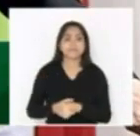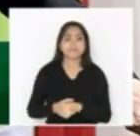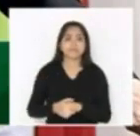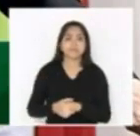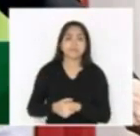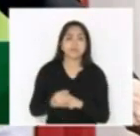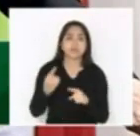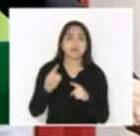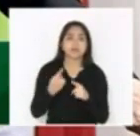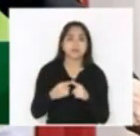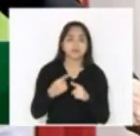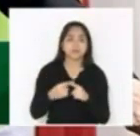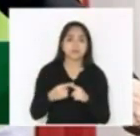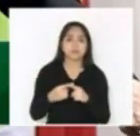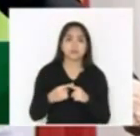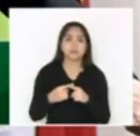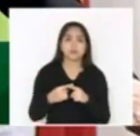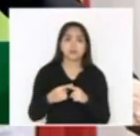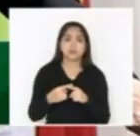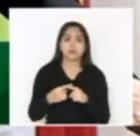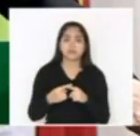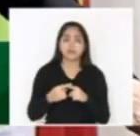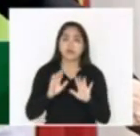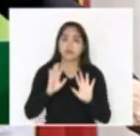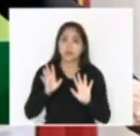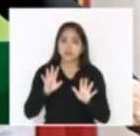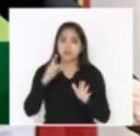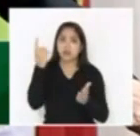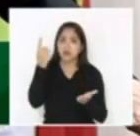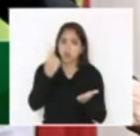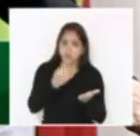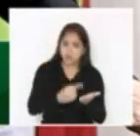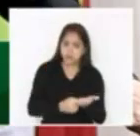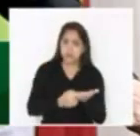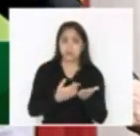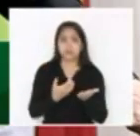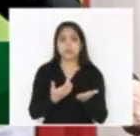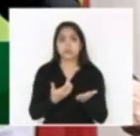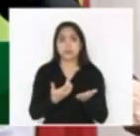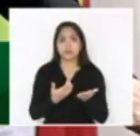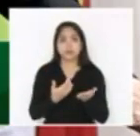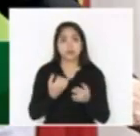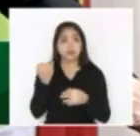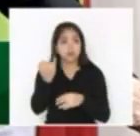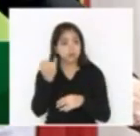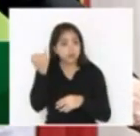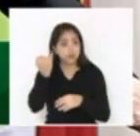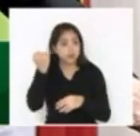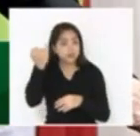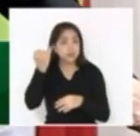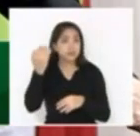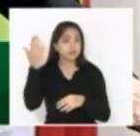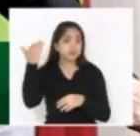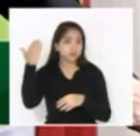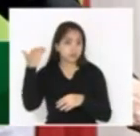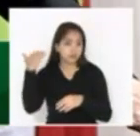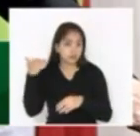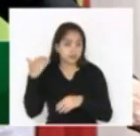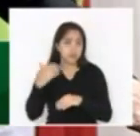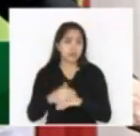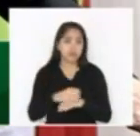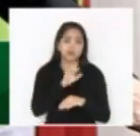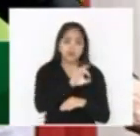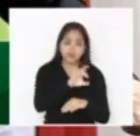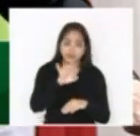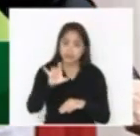porque elas cumpriram um papel muito importante. Elas serviram em cada uma